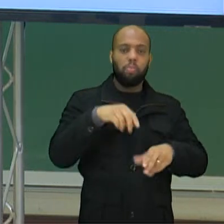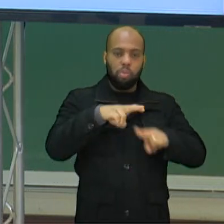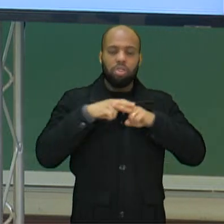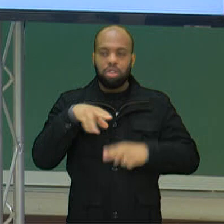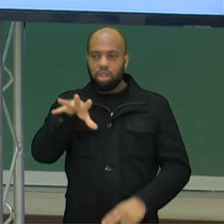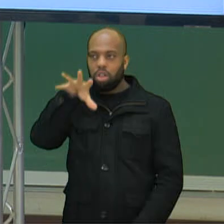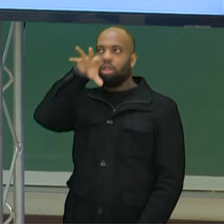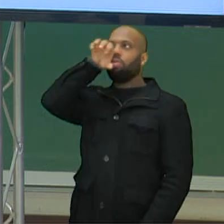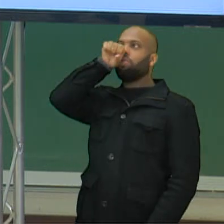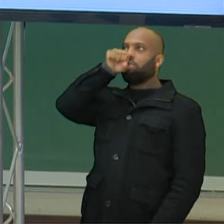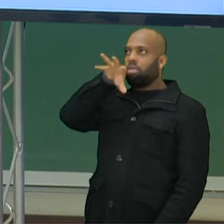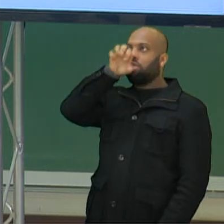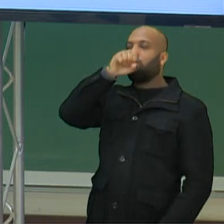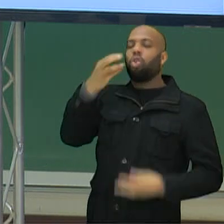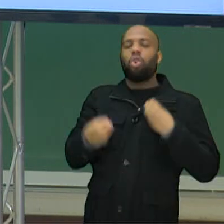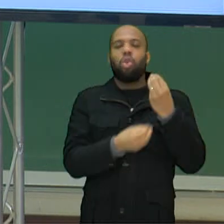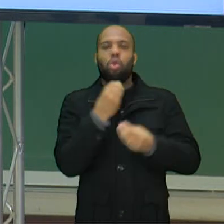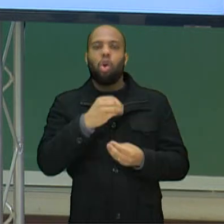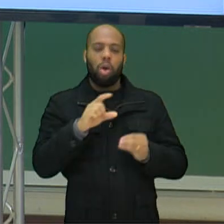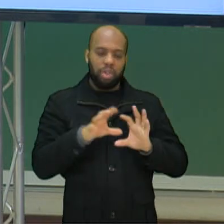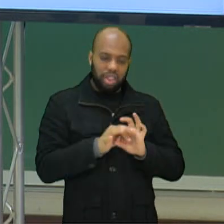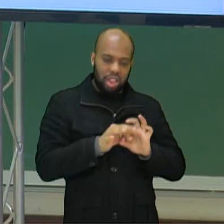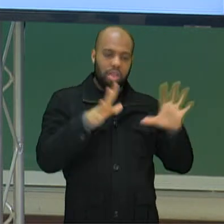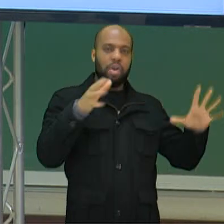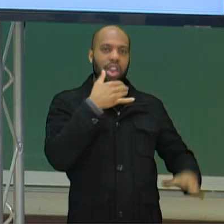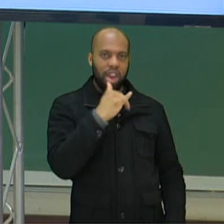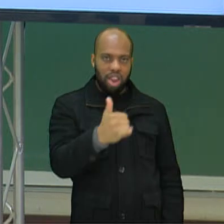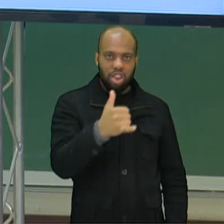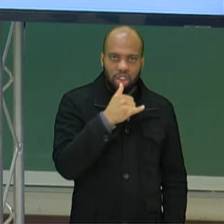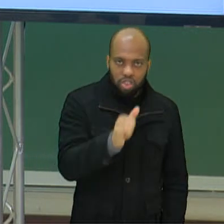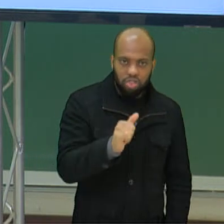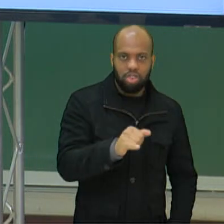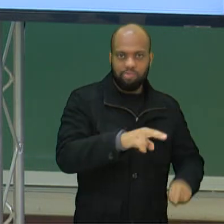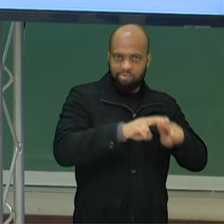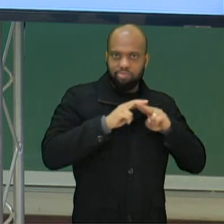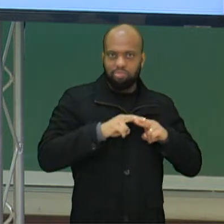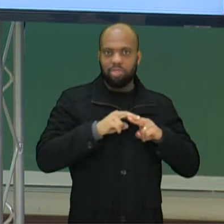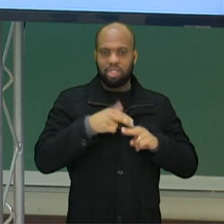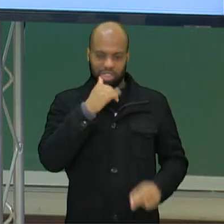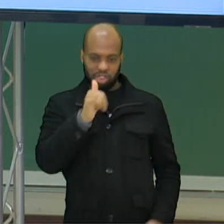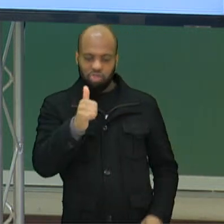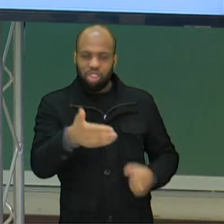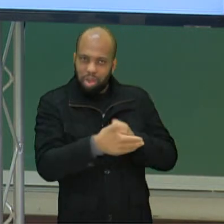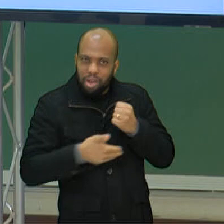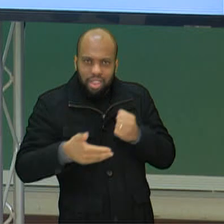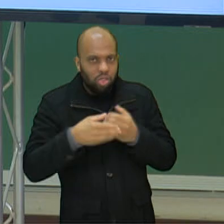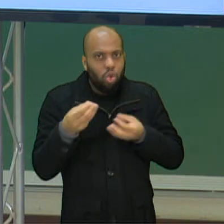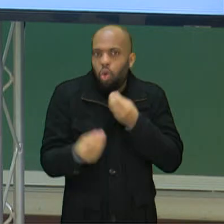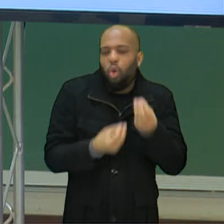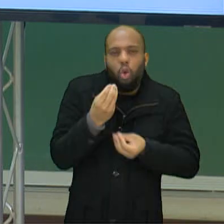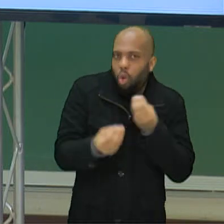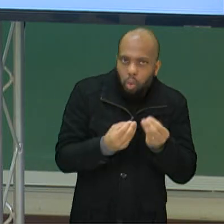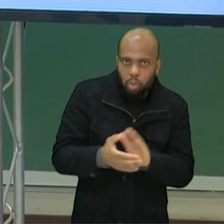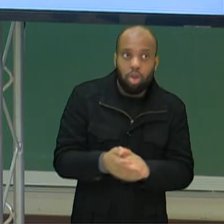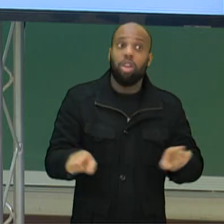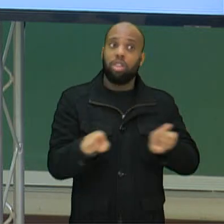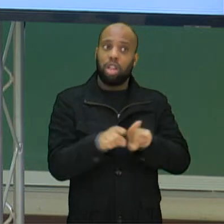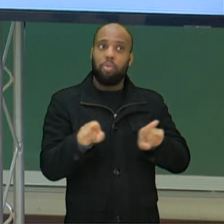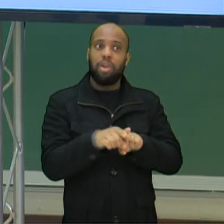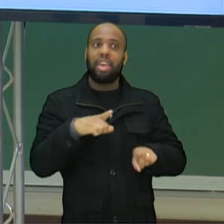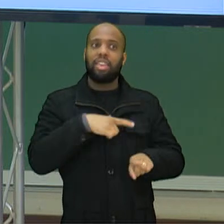ele vai participar da liberação de energia a partir da fonte energética. E nós temos ainda a